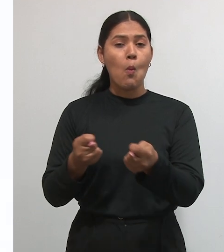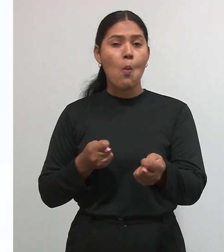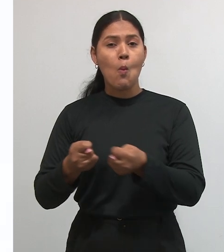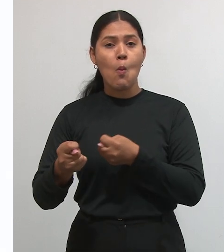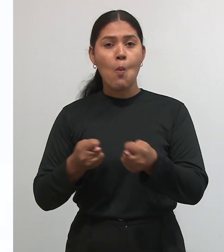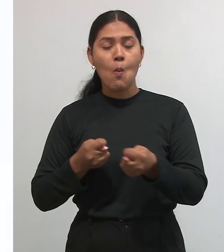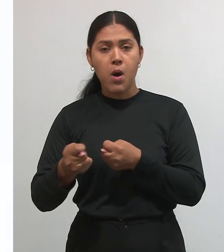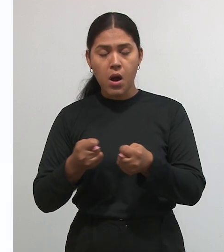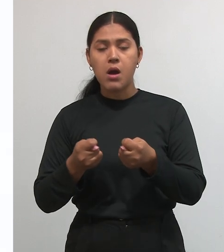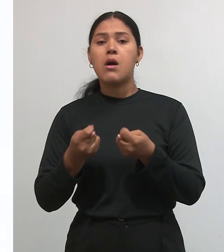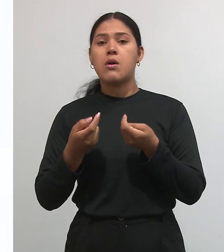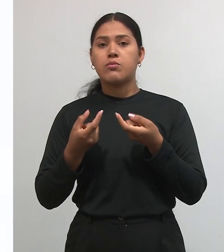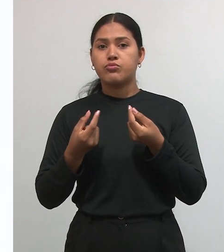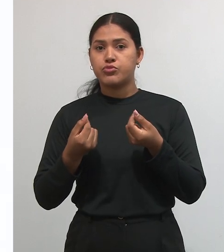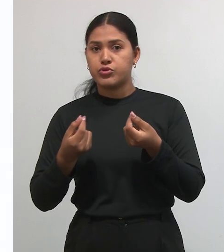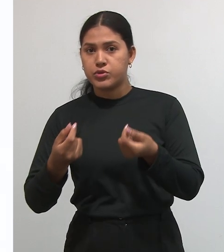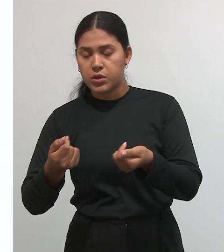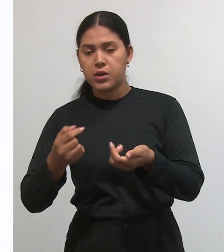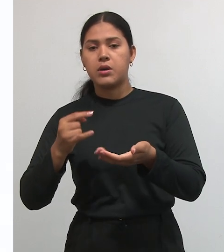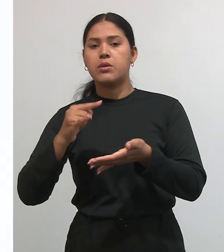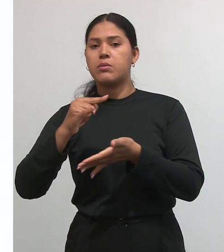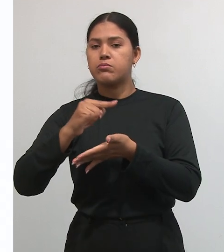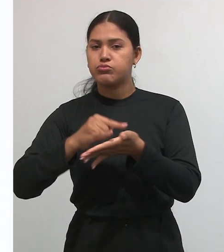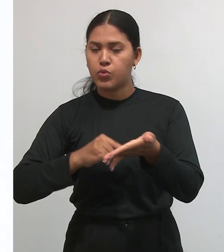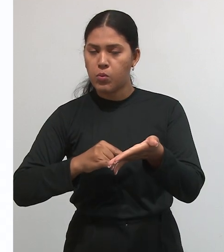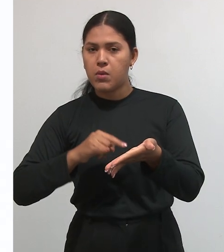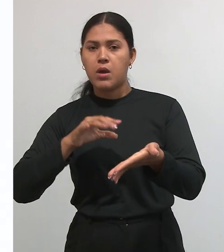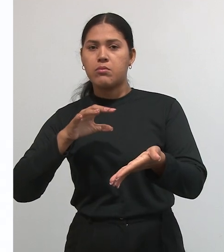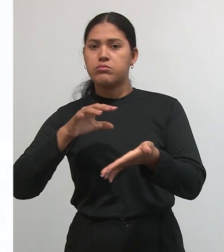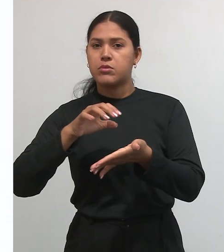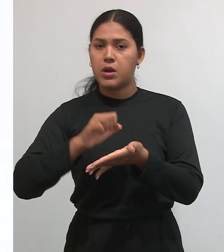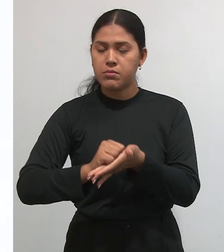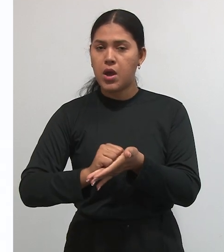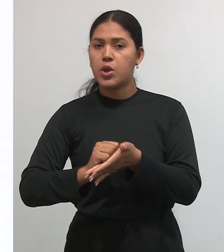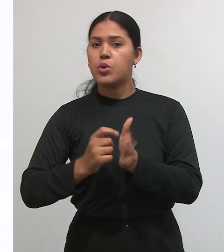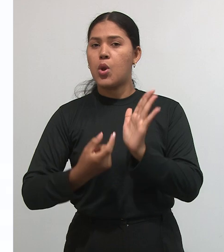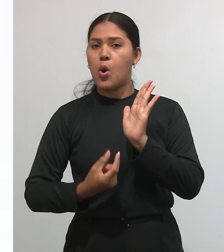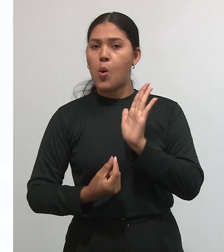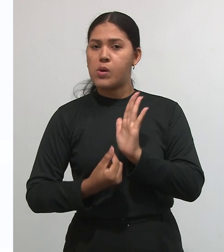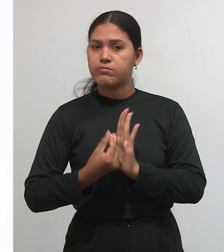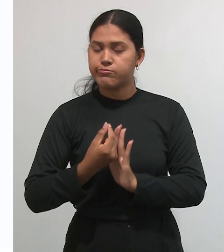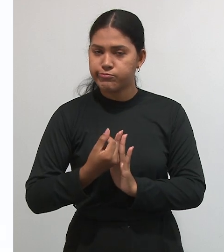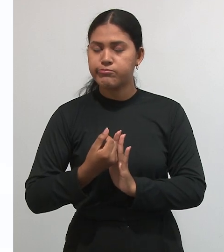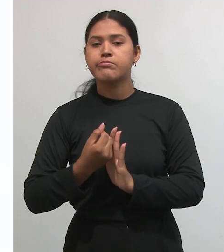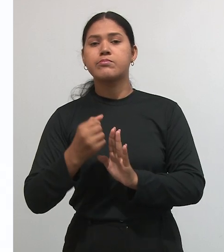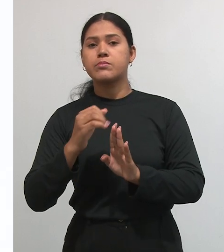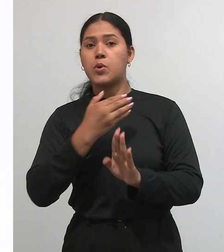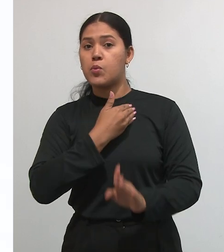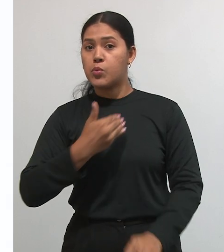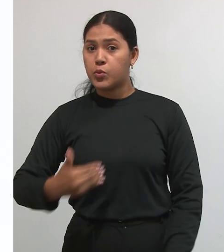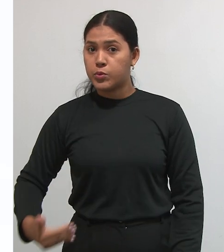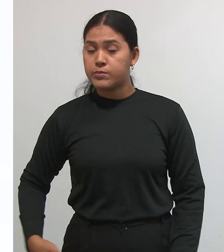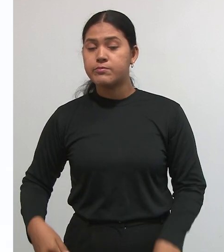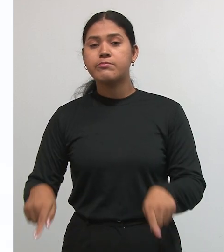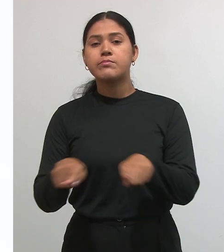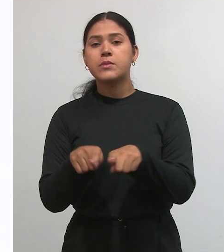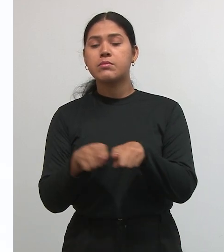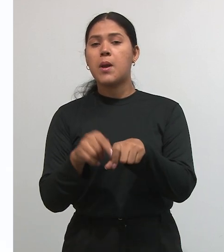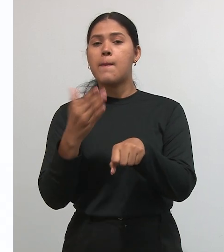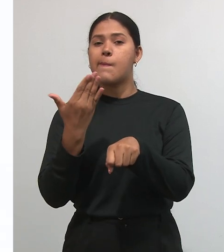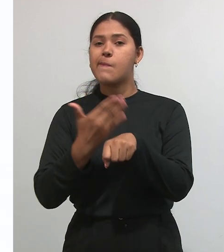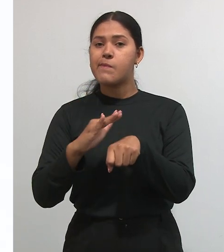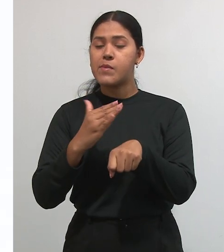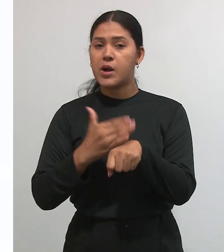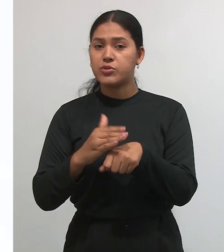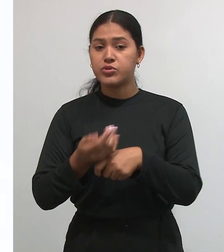Os atos e fatos relacionados ao orçamento público, aos custos e atos potenciais que poderão